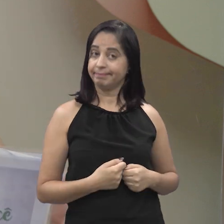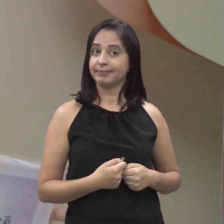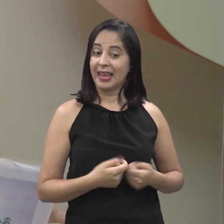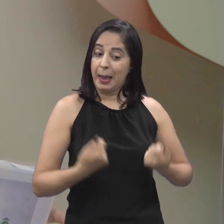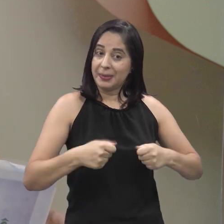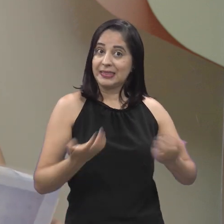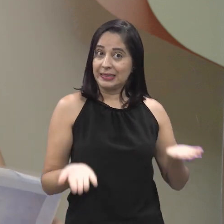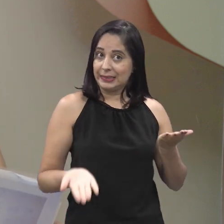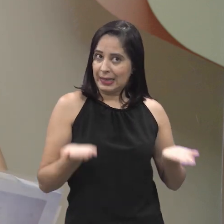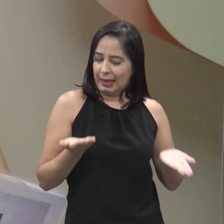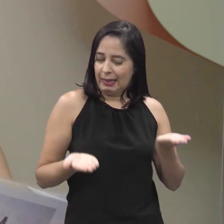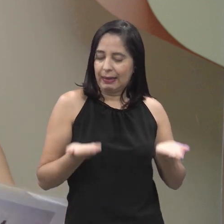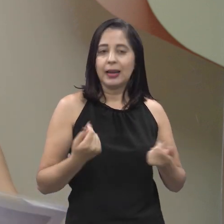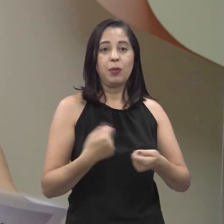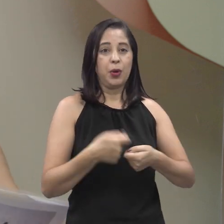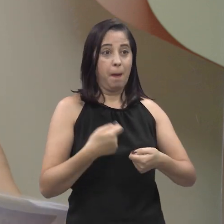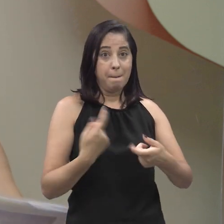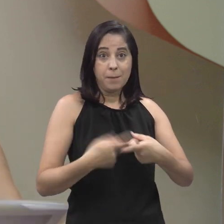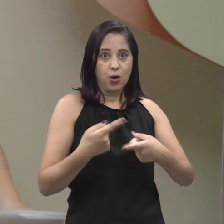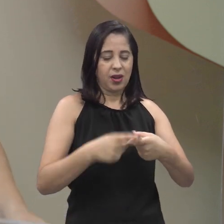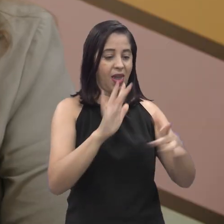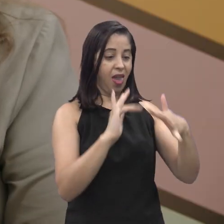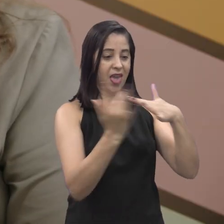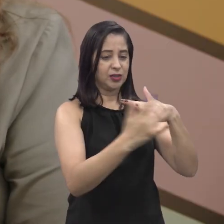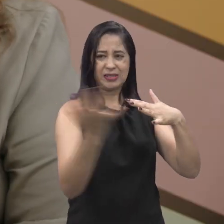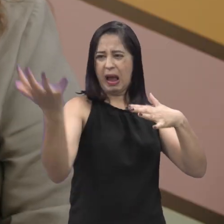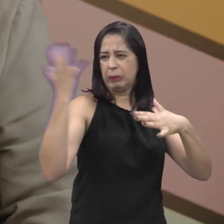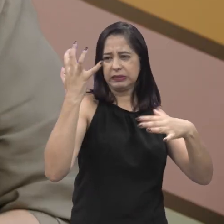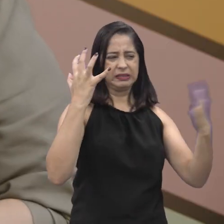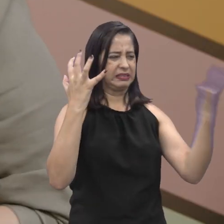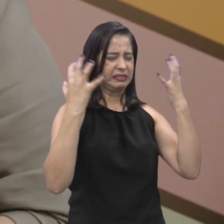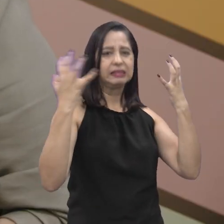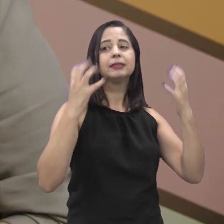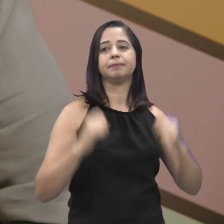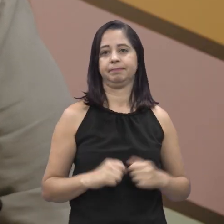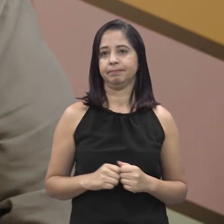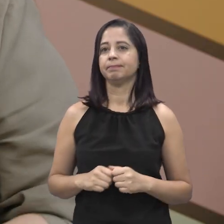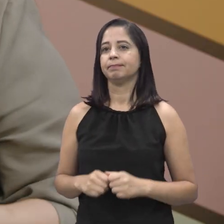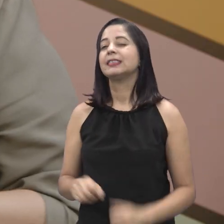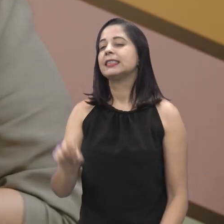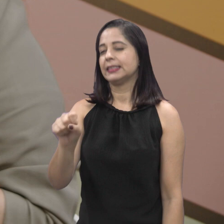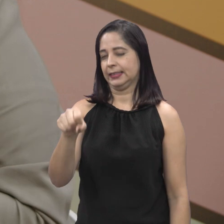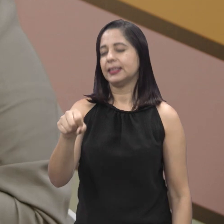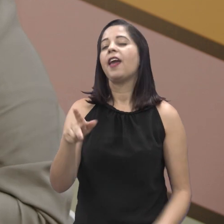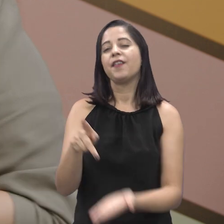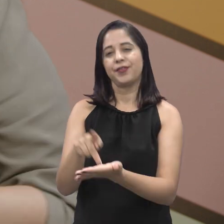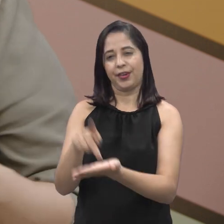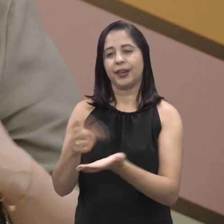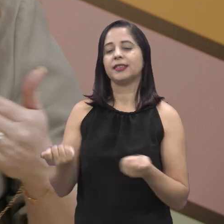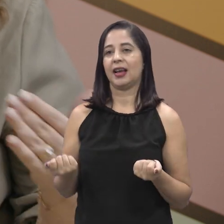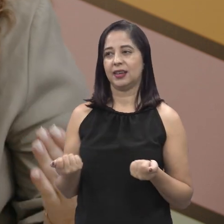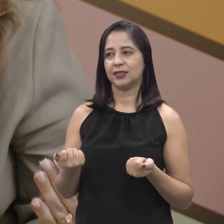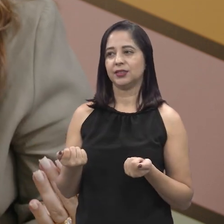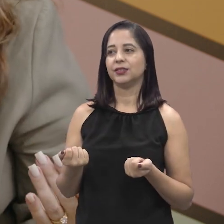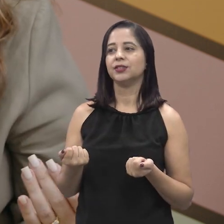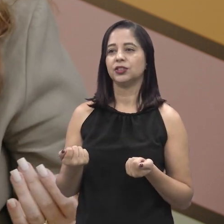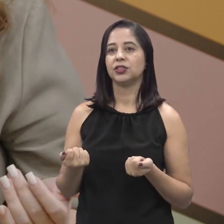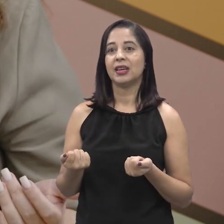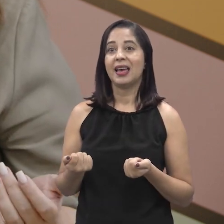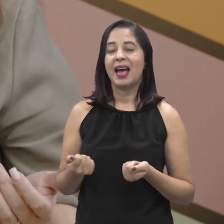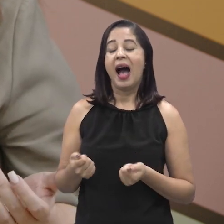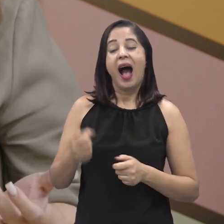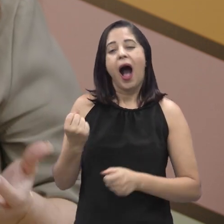sendo bombardeado o tempo todo, né? Sim. Eu penso que essa autopercepção, né? Há pessoas que têm uma tendência maior a